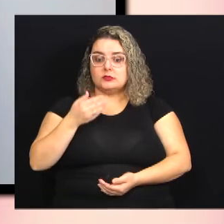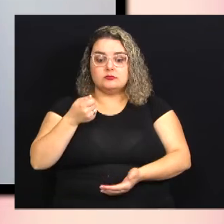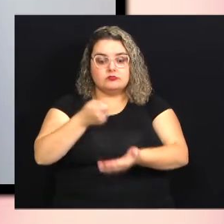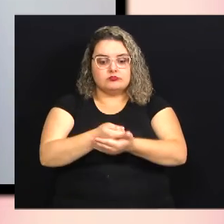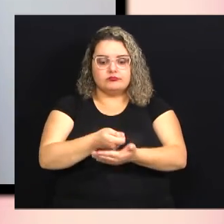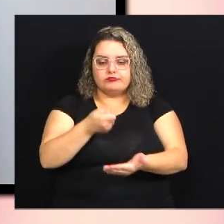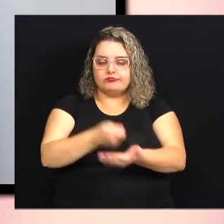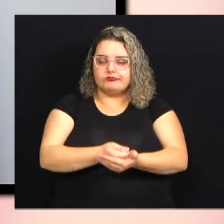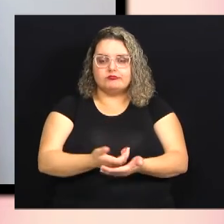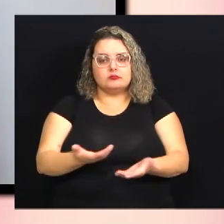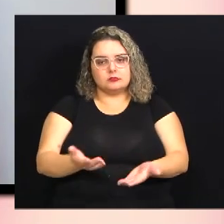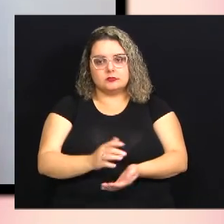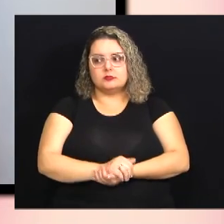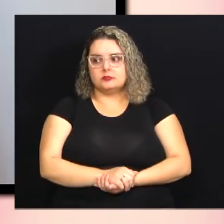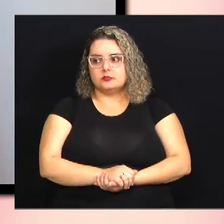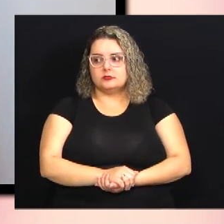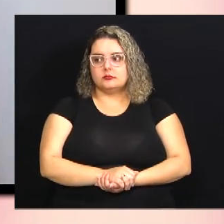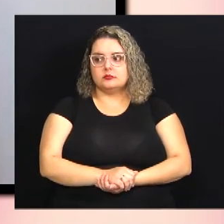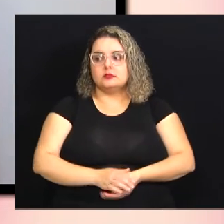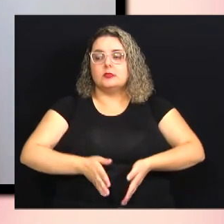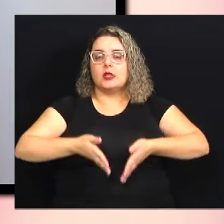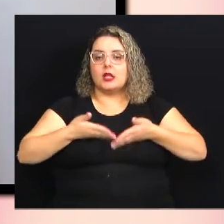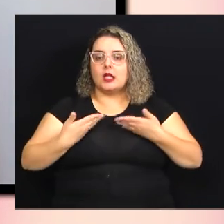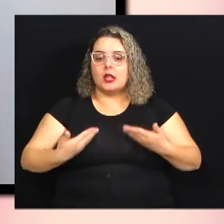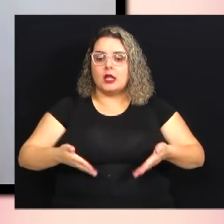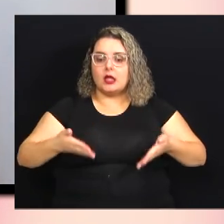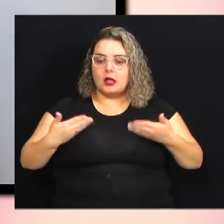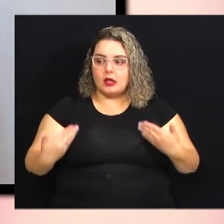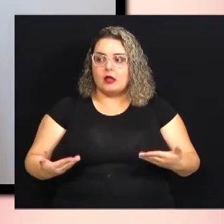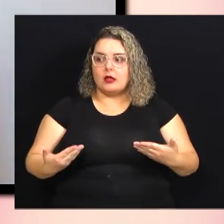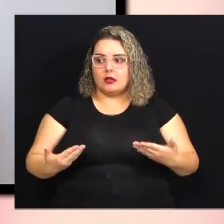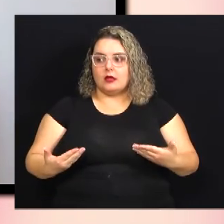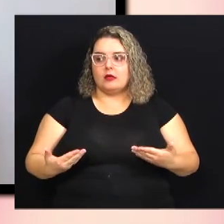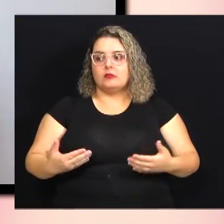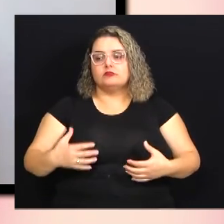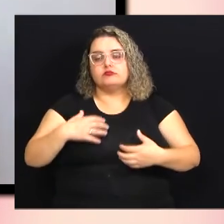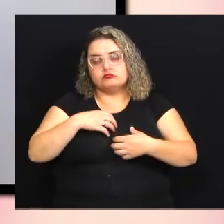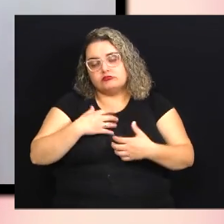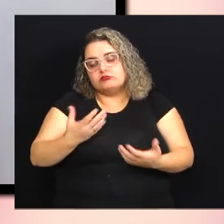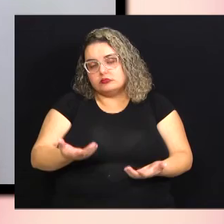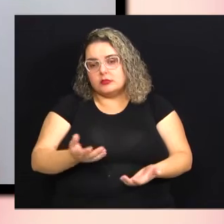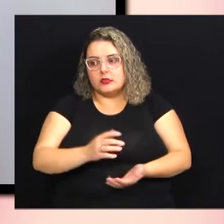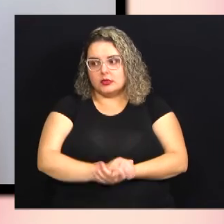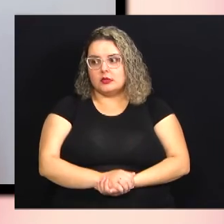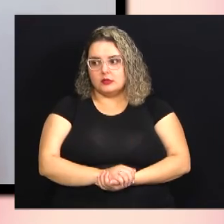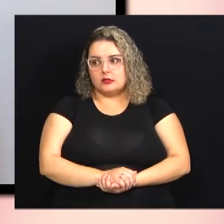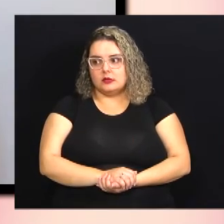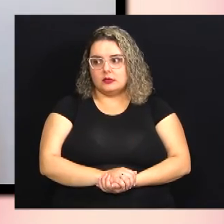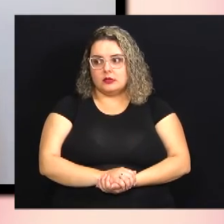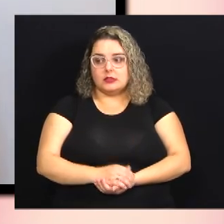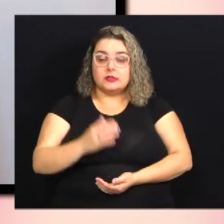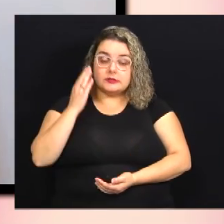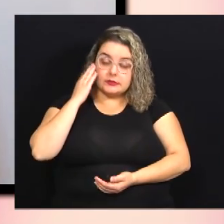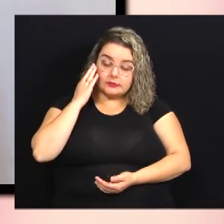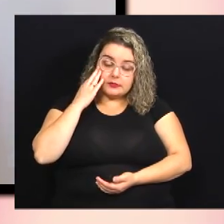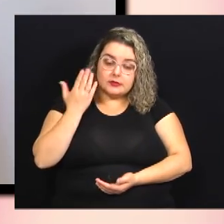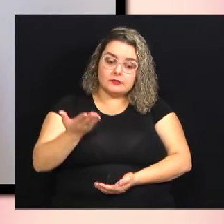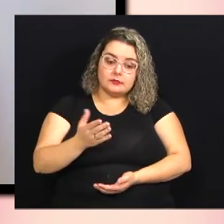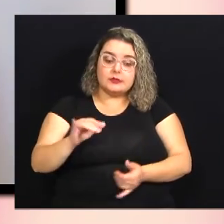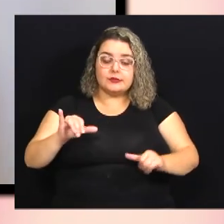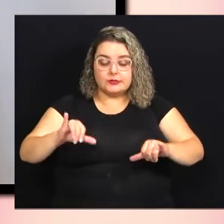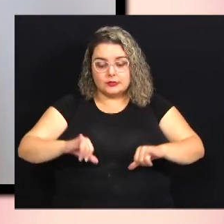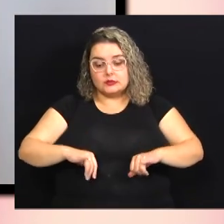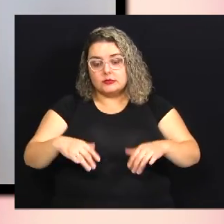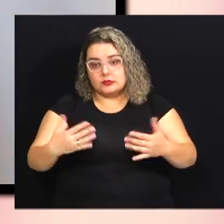tanto, né? E leva aquilo de um jeito mais leve, que a gente sabe que